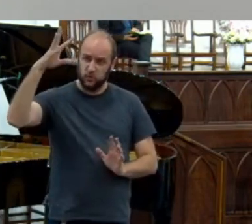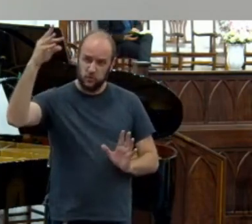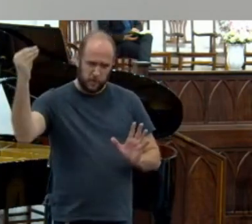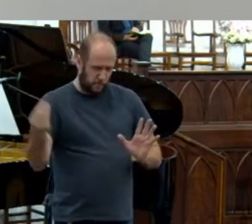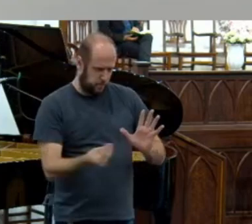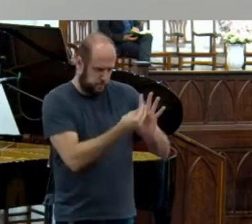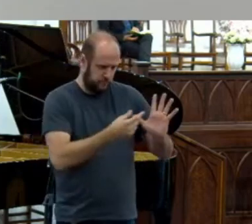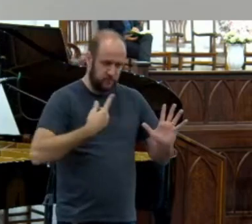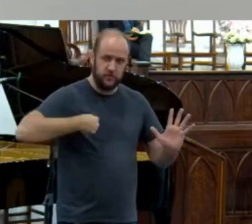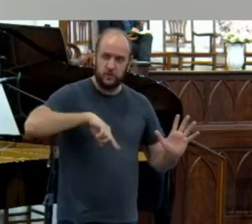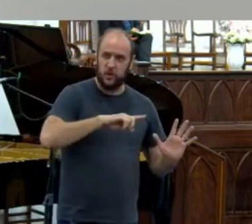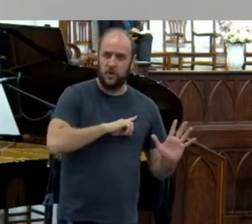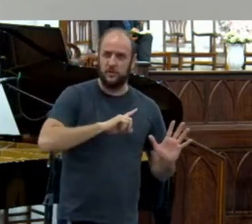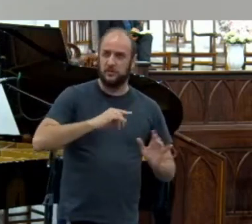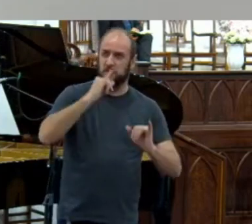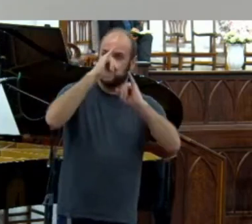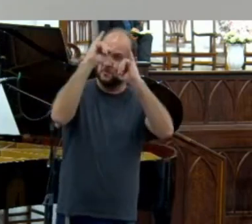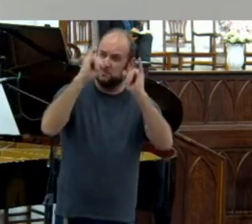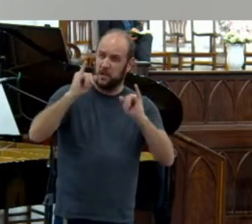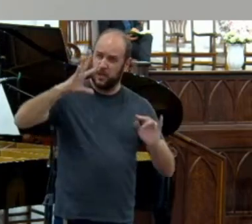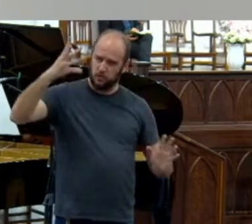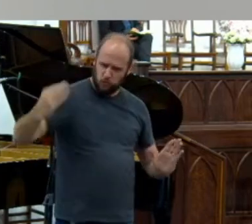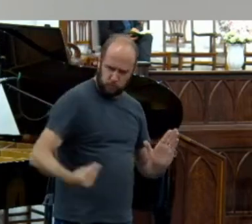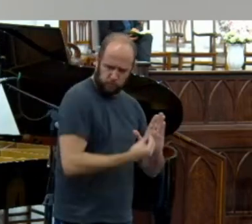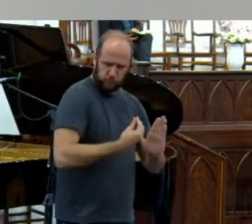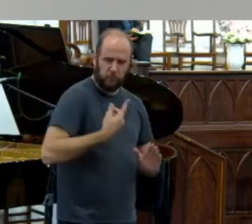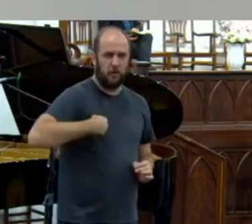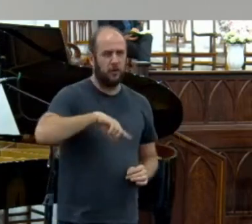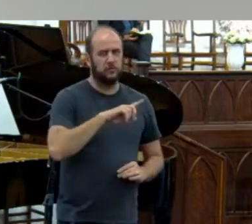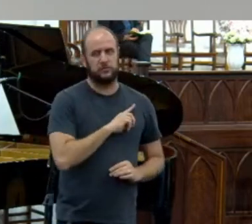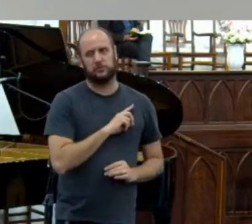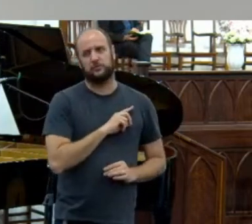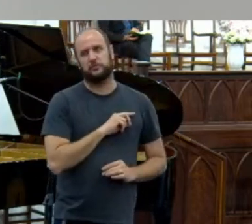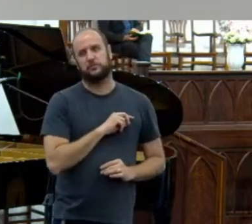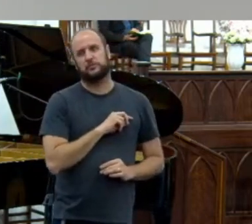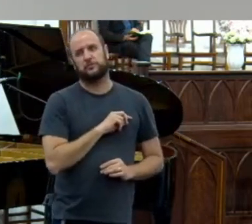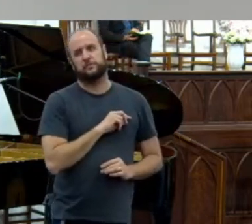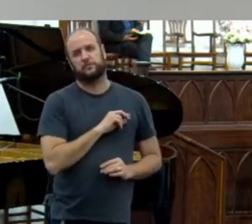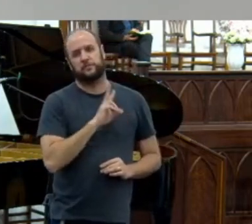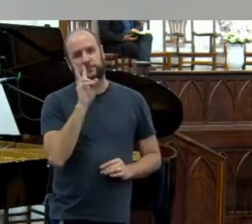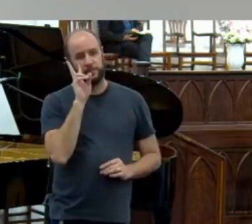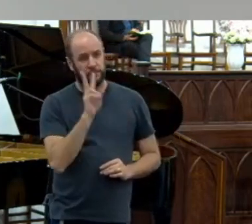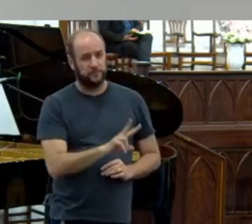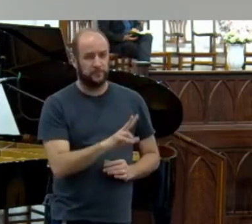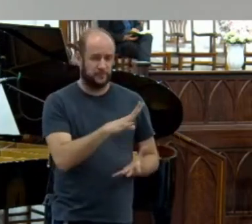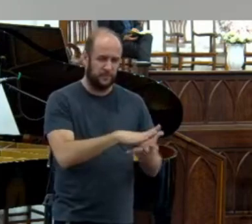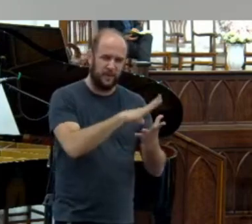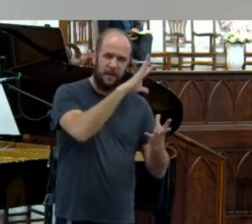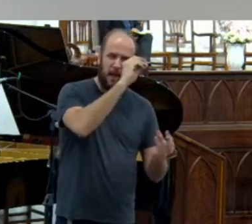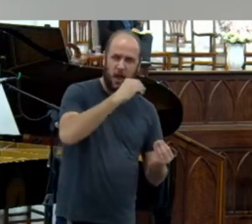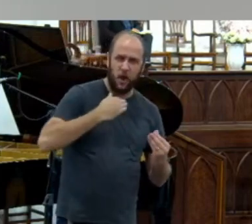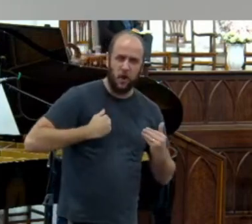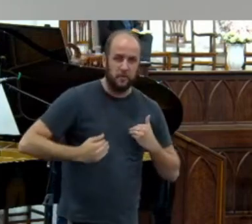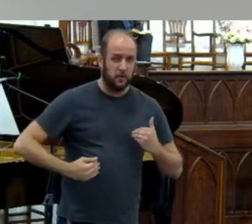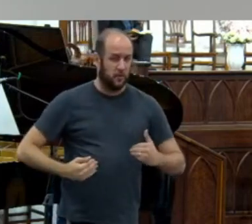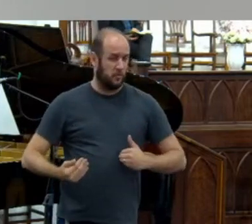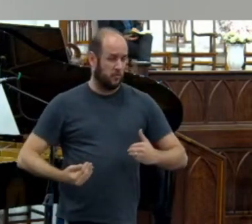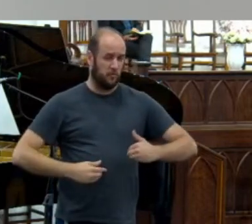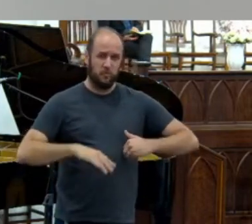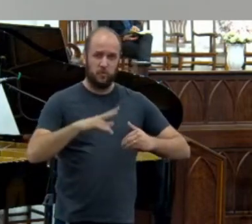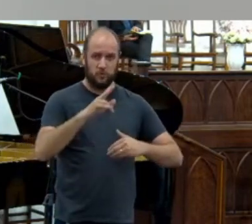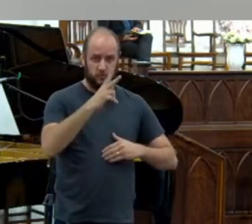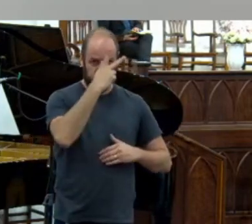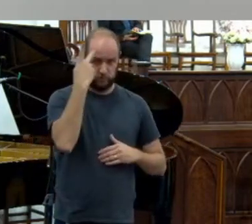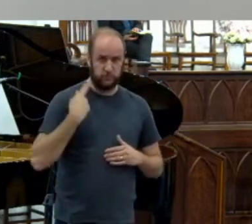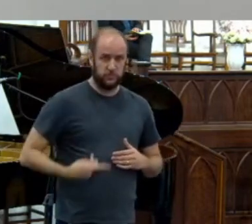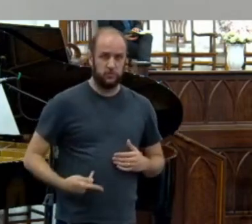imagem e semelhança em nós. E quando examinados a alma e o corpo dos seres humanos,